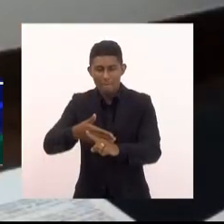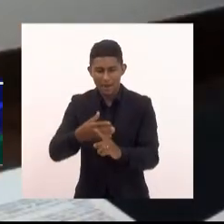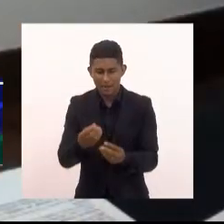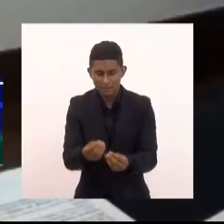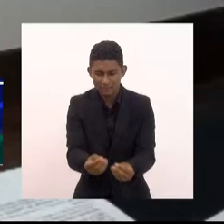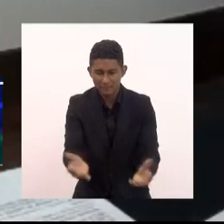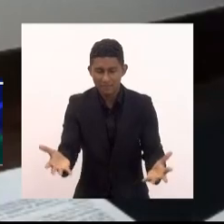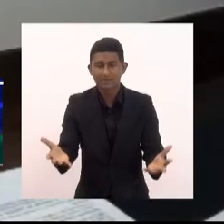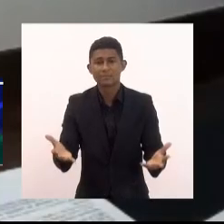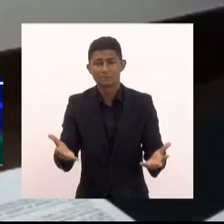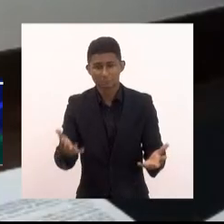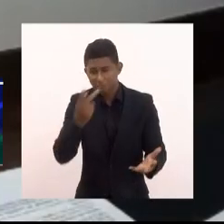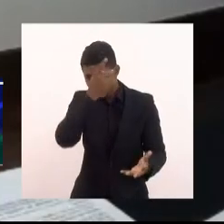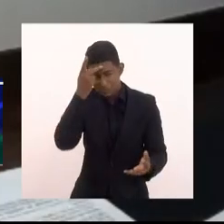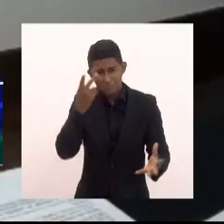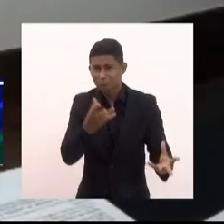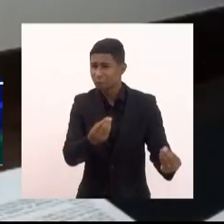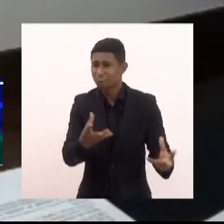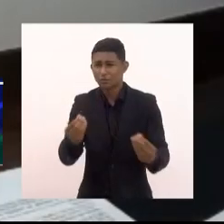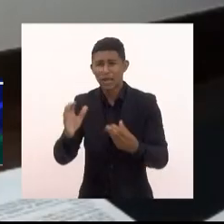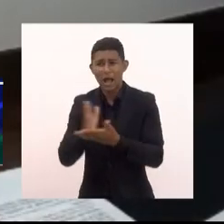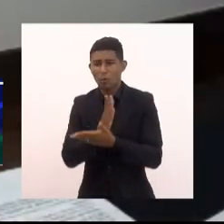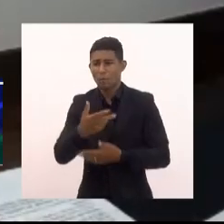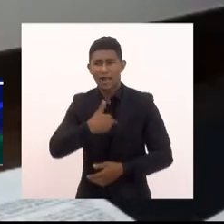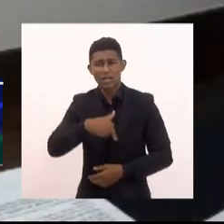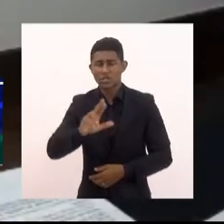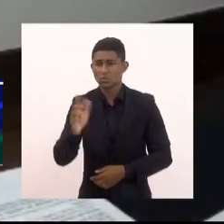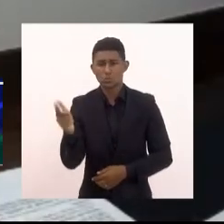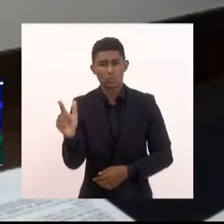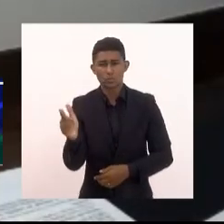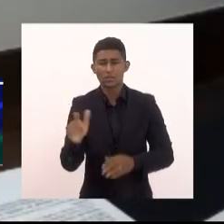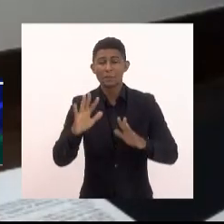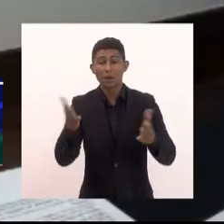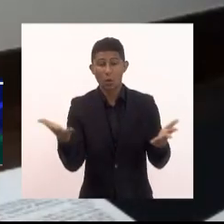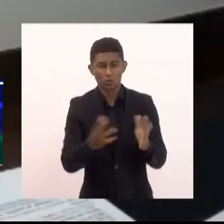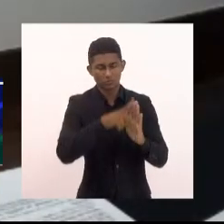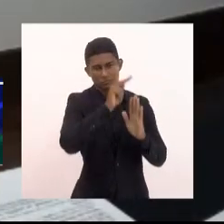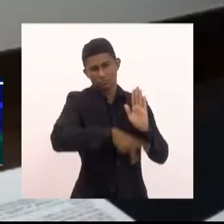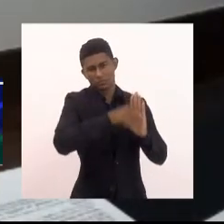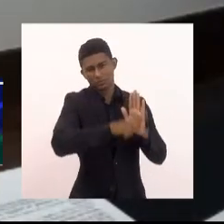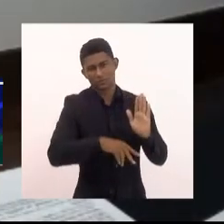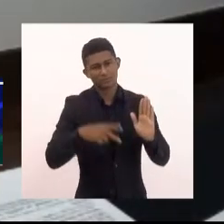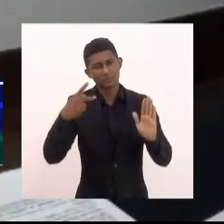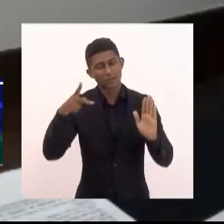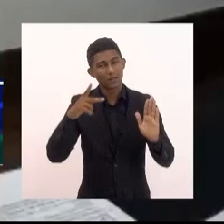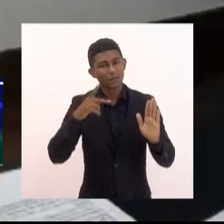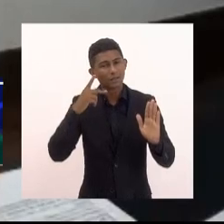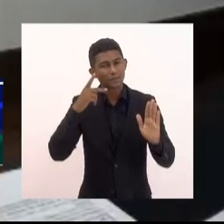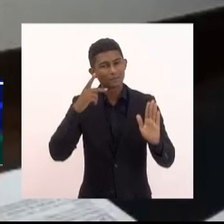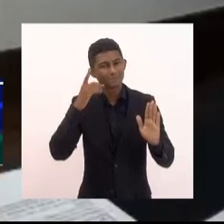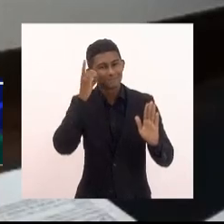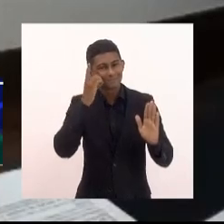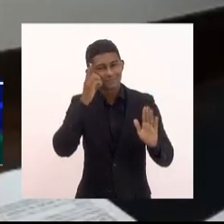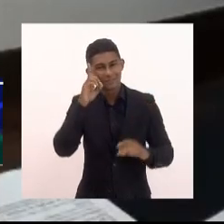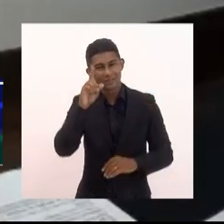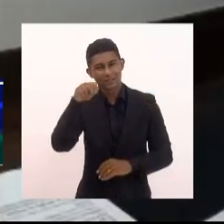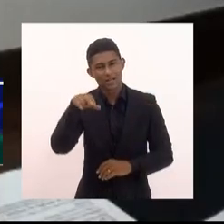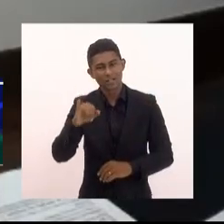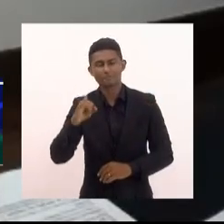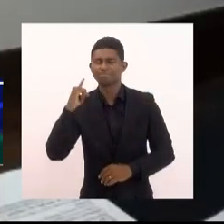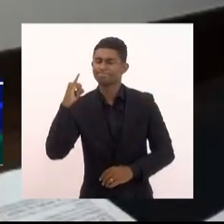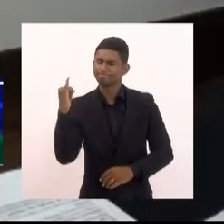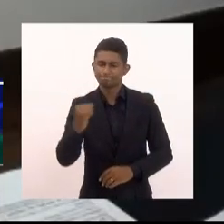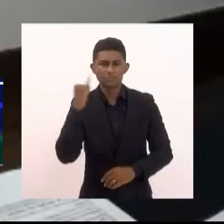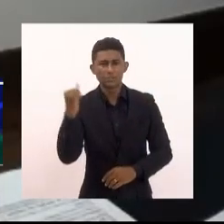ressaltar, tendo em vista que na pauta de hoje, através do projeto da Dani Monteiro, é muito importante que coloque em evidência